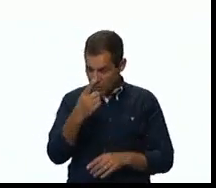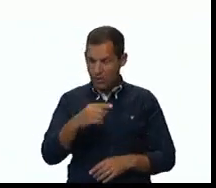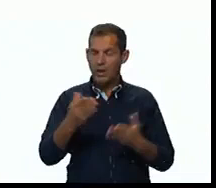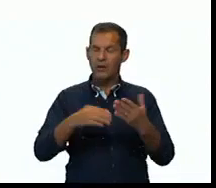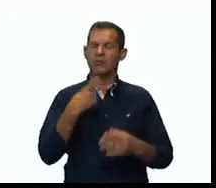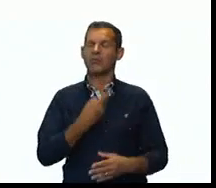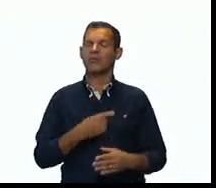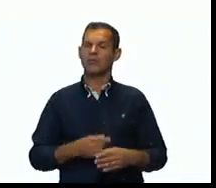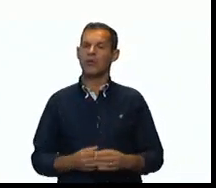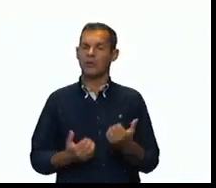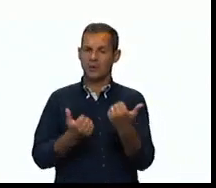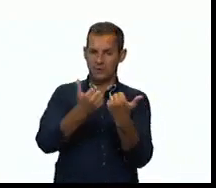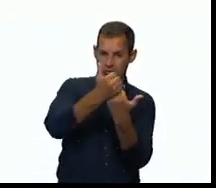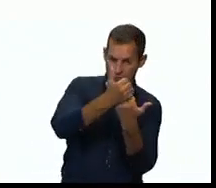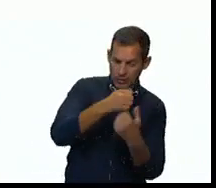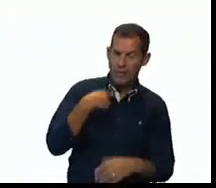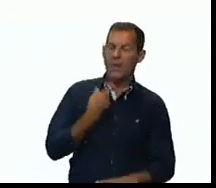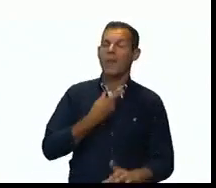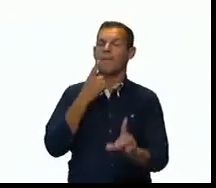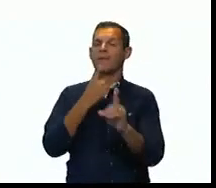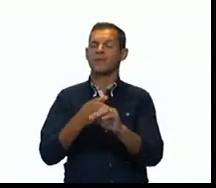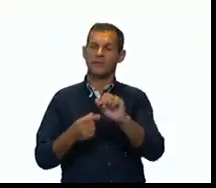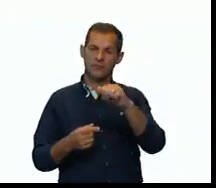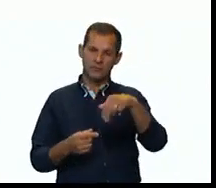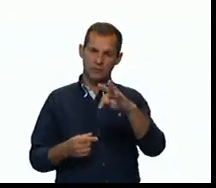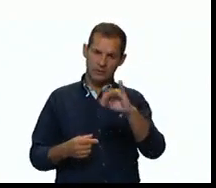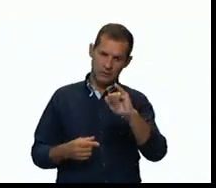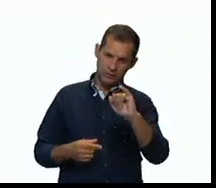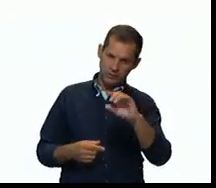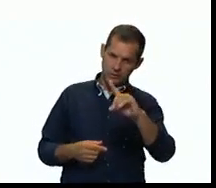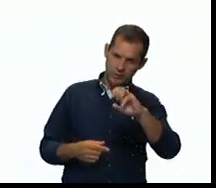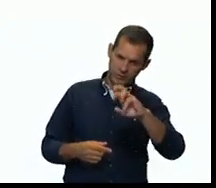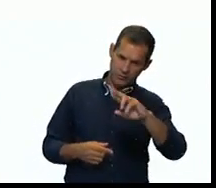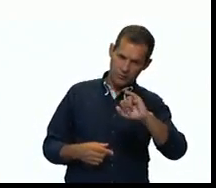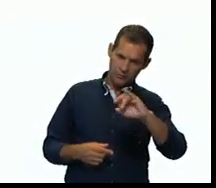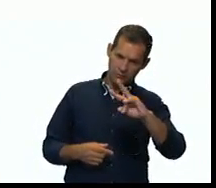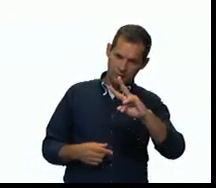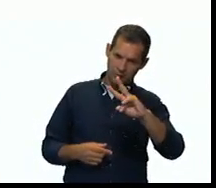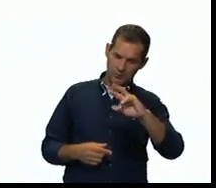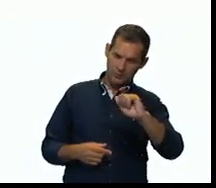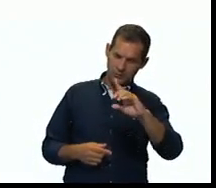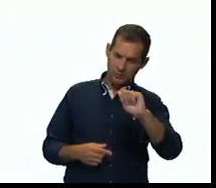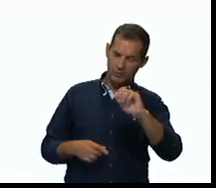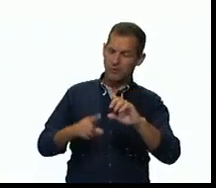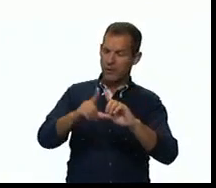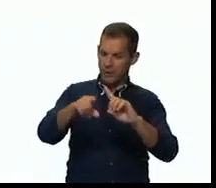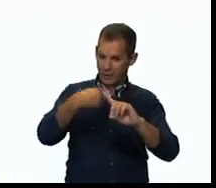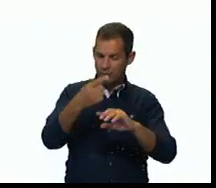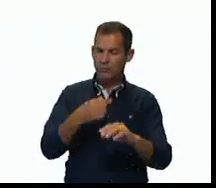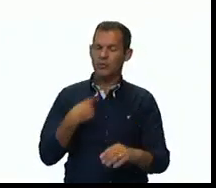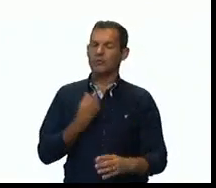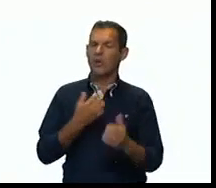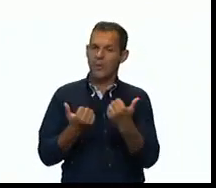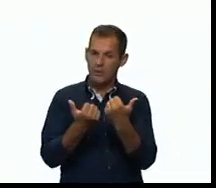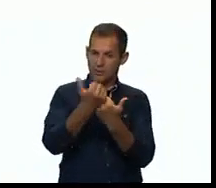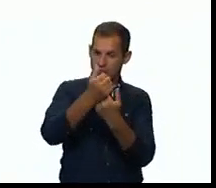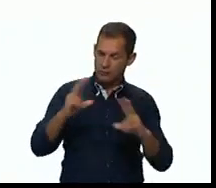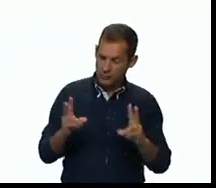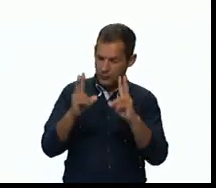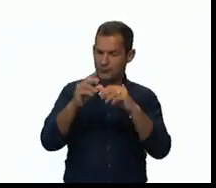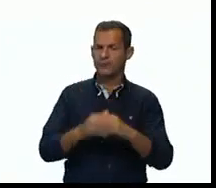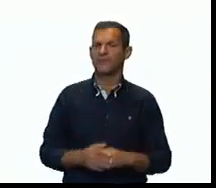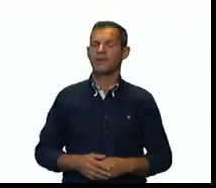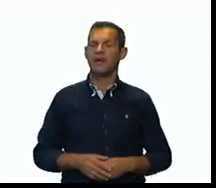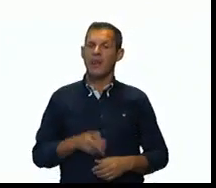Agora, a gente substitui. A gente encontrou a antiderivada. Depois que encontramos a antiderivada, a gente substitui esses